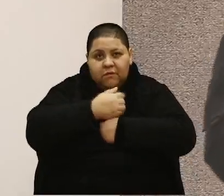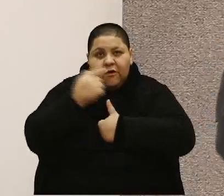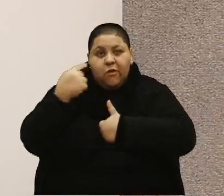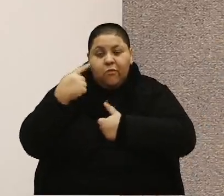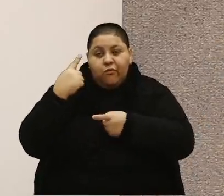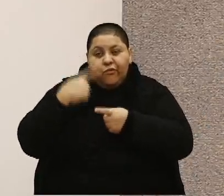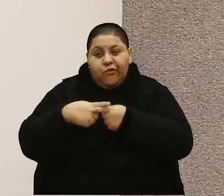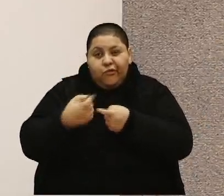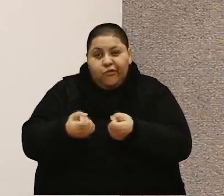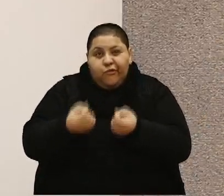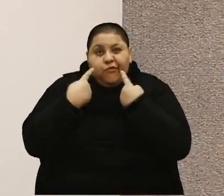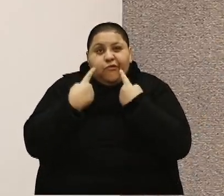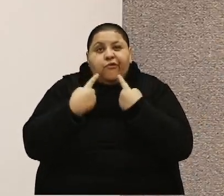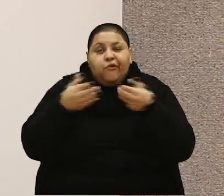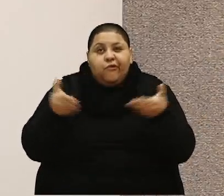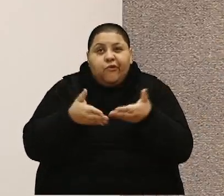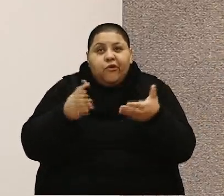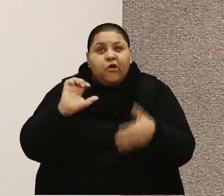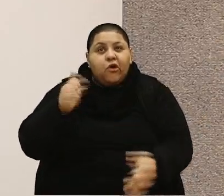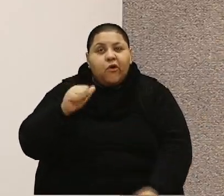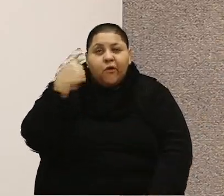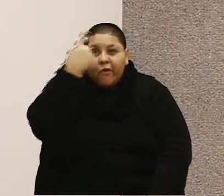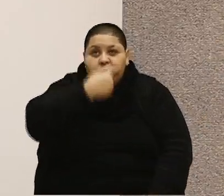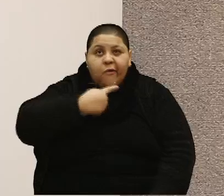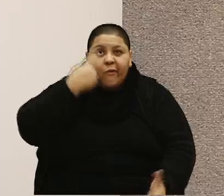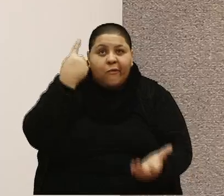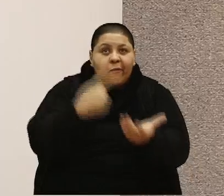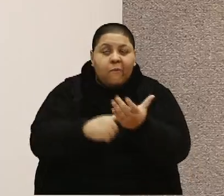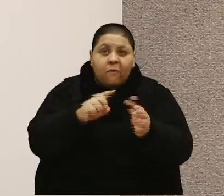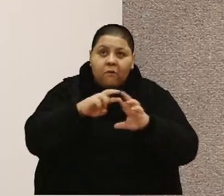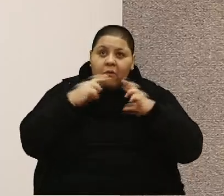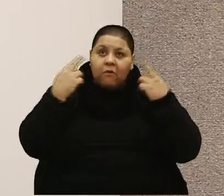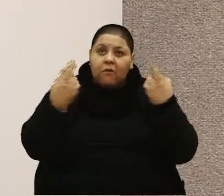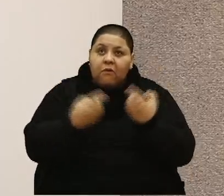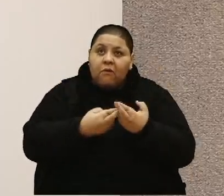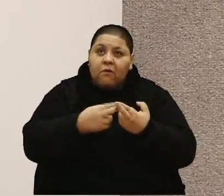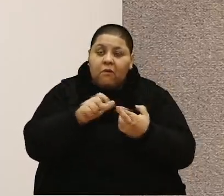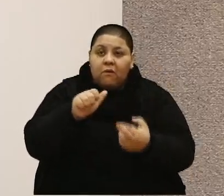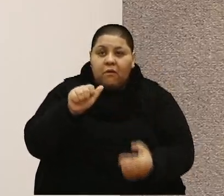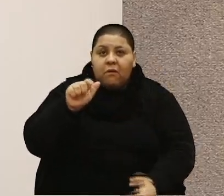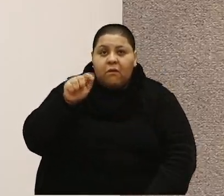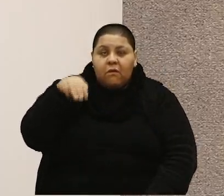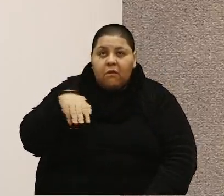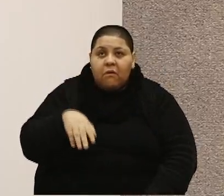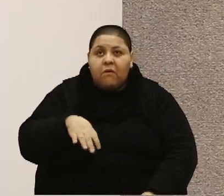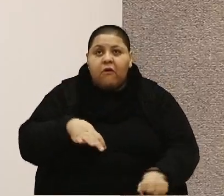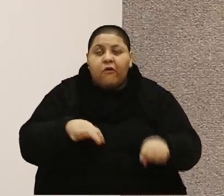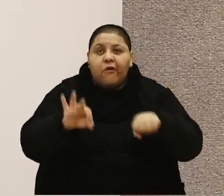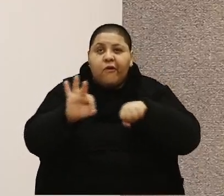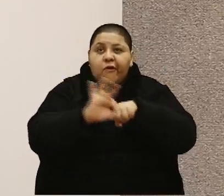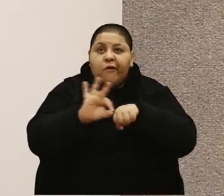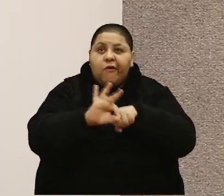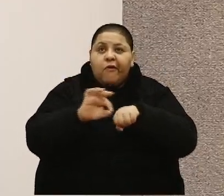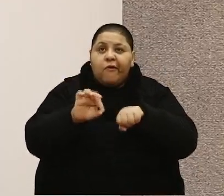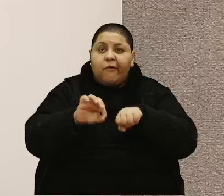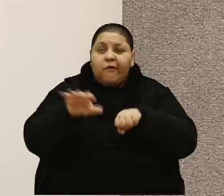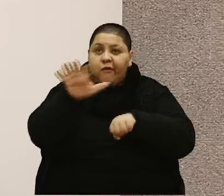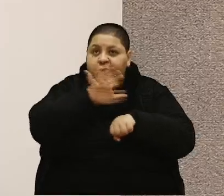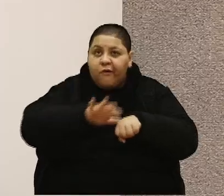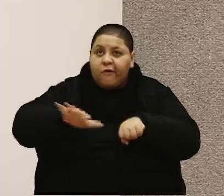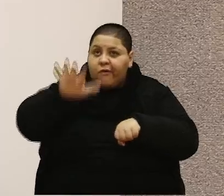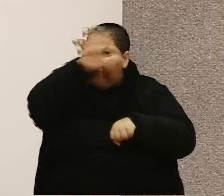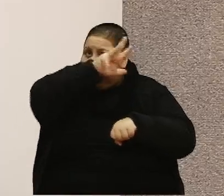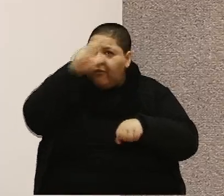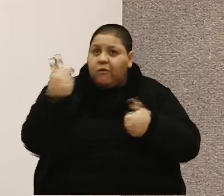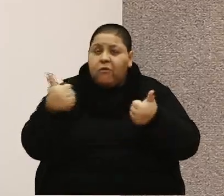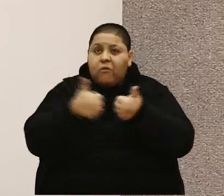estranheza o fato de que agora, às 11 horas, está marcada uma reunião na AGM, na Advocacia Geral do nosso município, junto aos conselheiros tutelares,